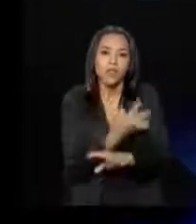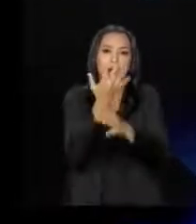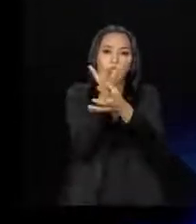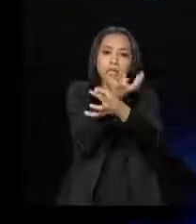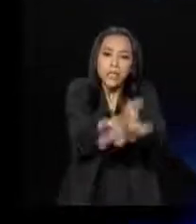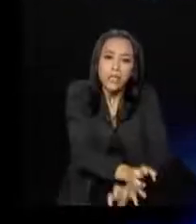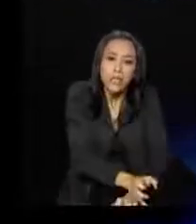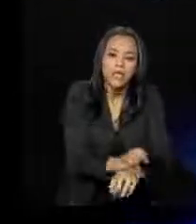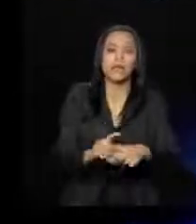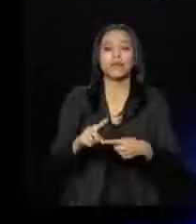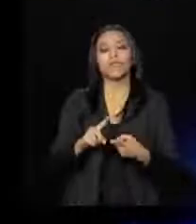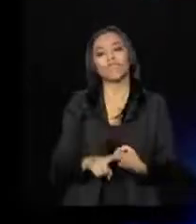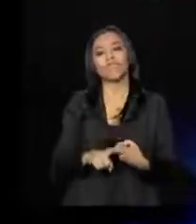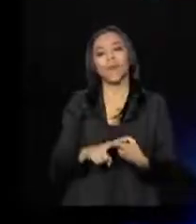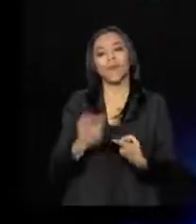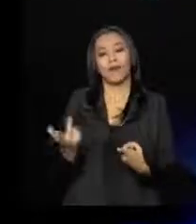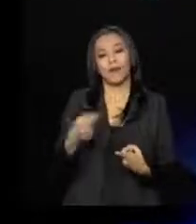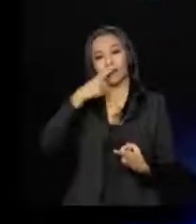a alguns